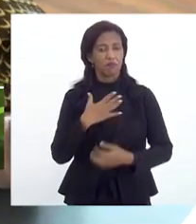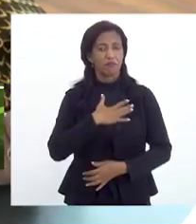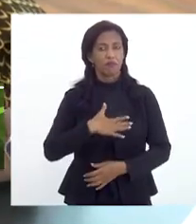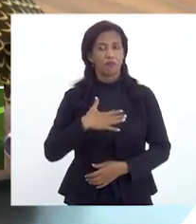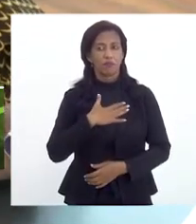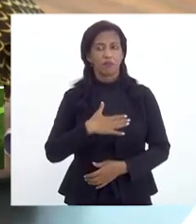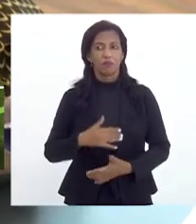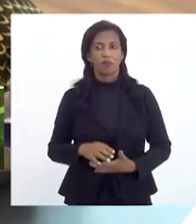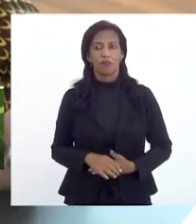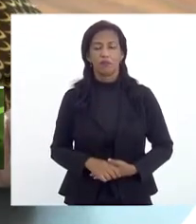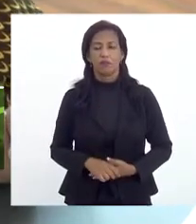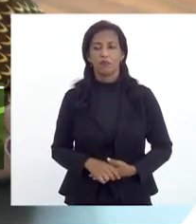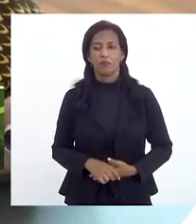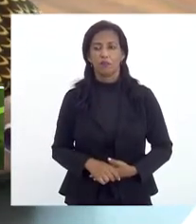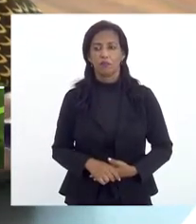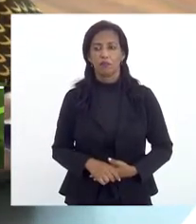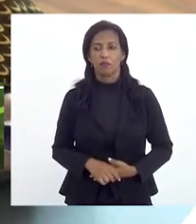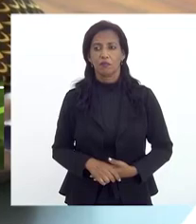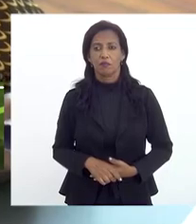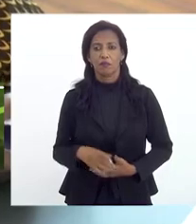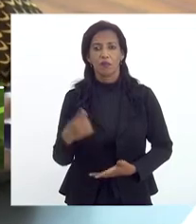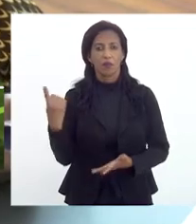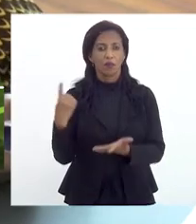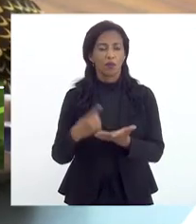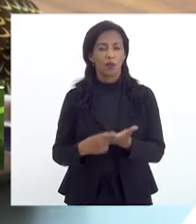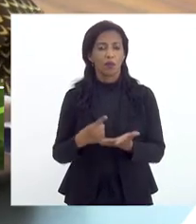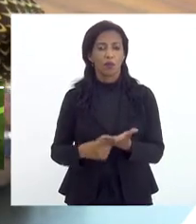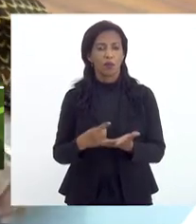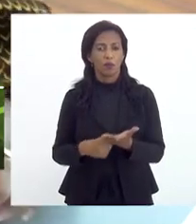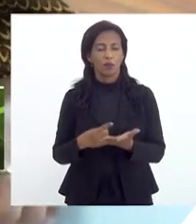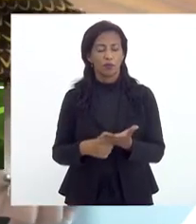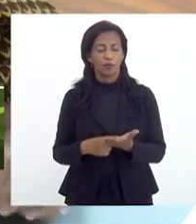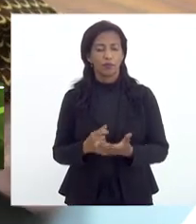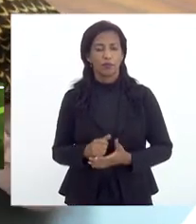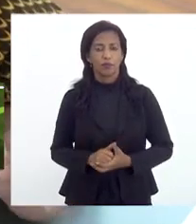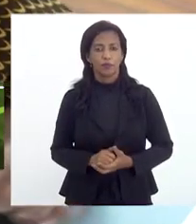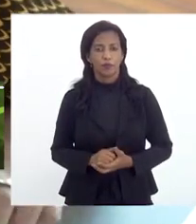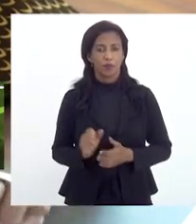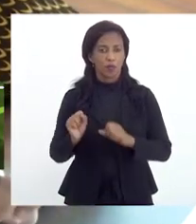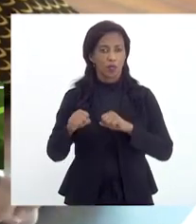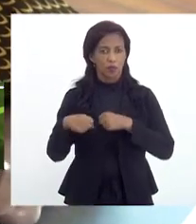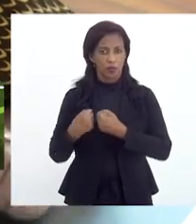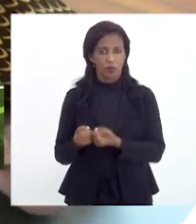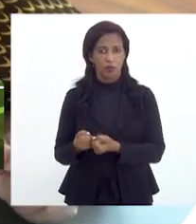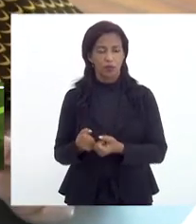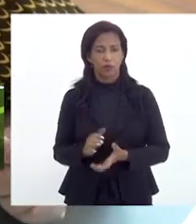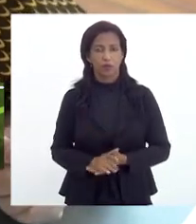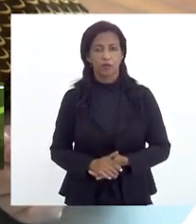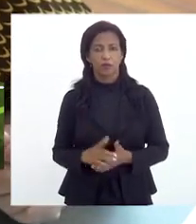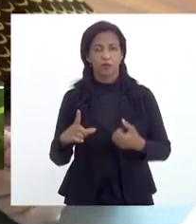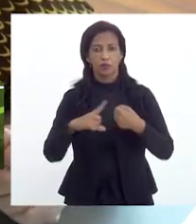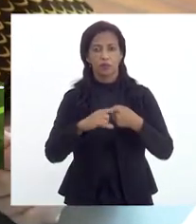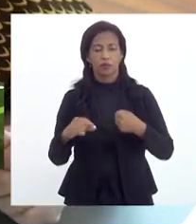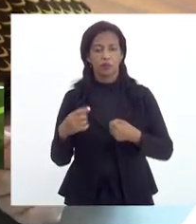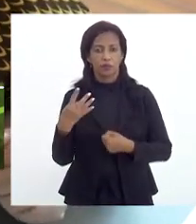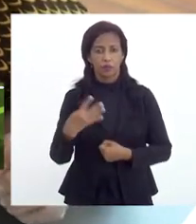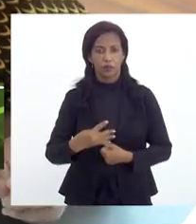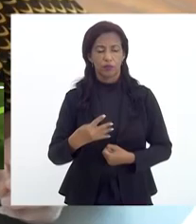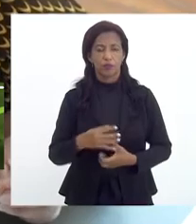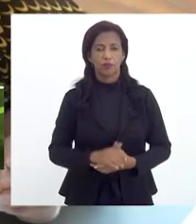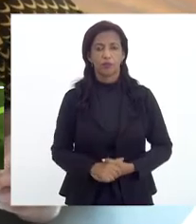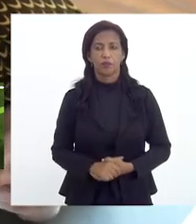Pelo acordo Feito com a supressão Reforçando aqui Do artigo 4º